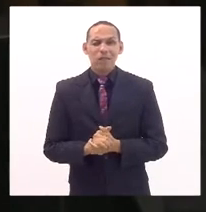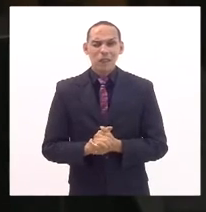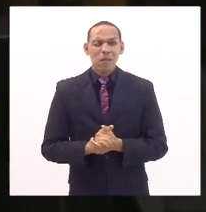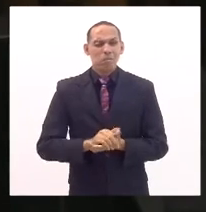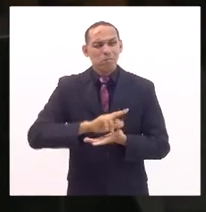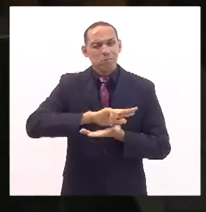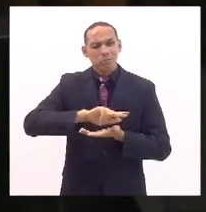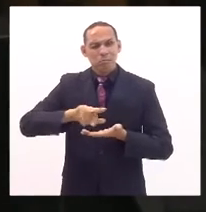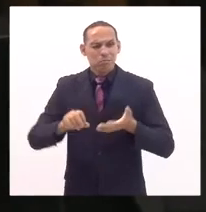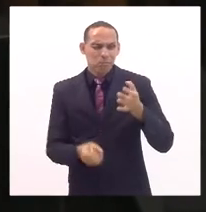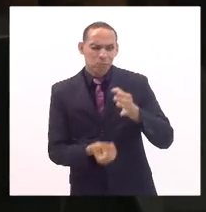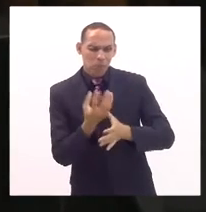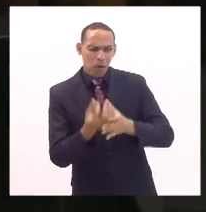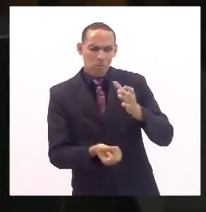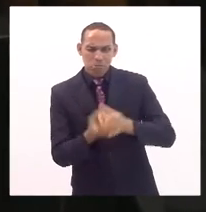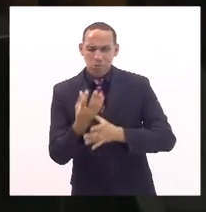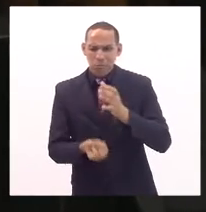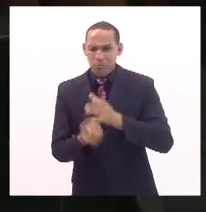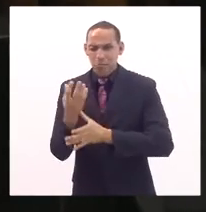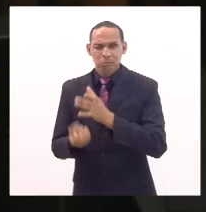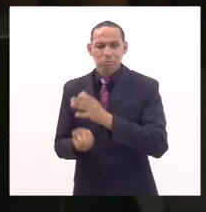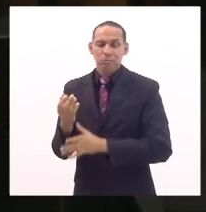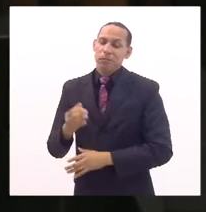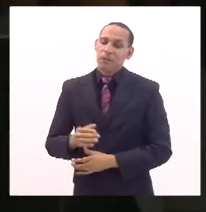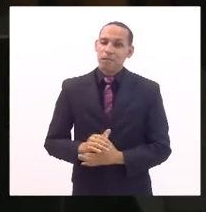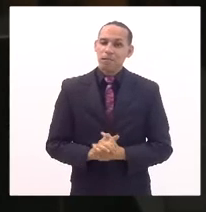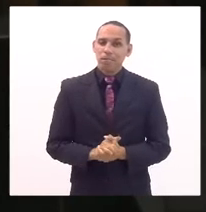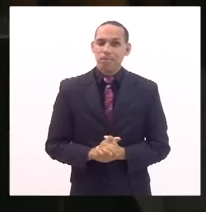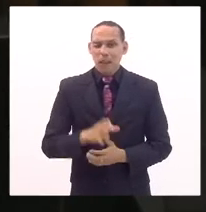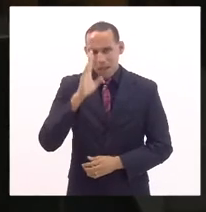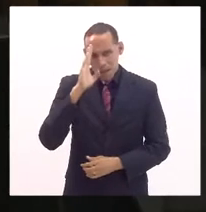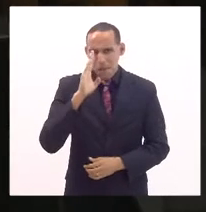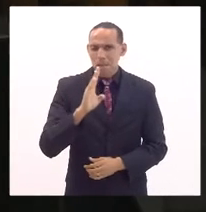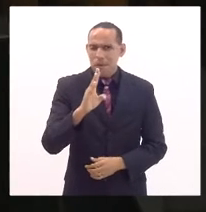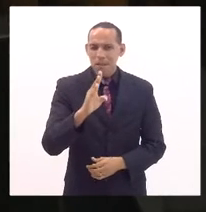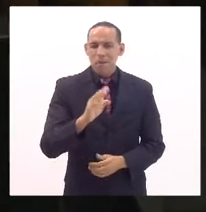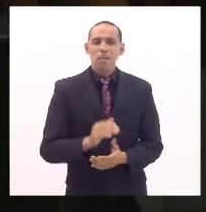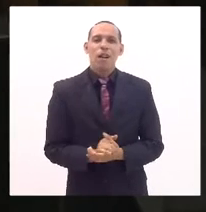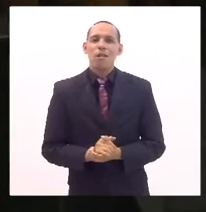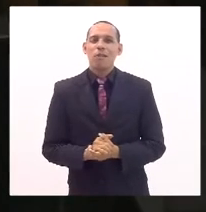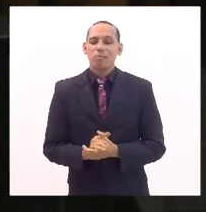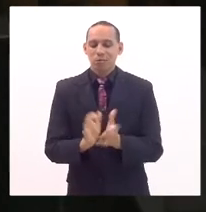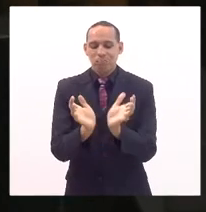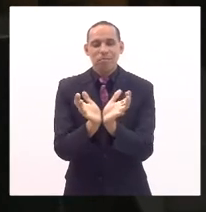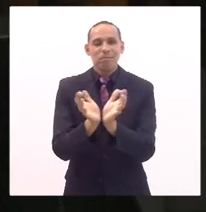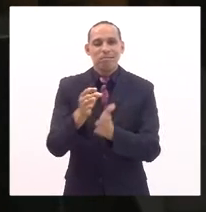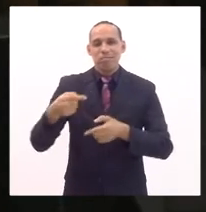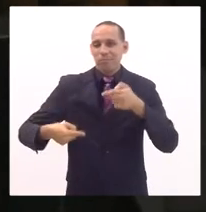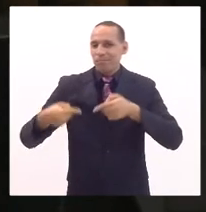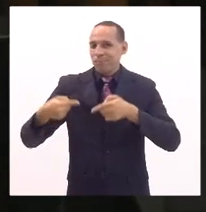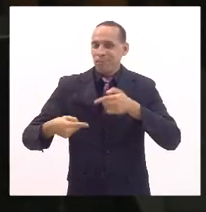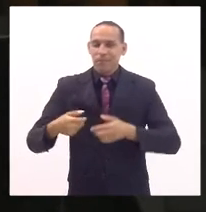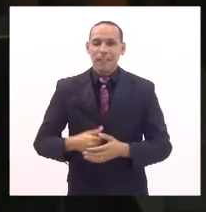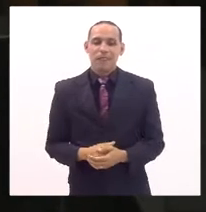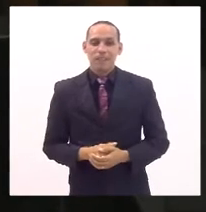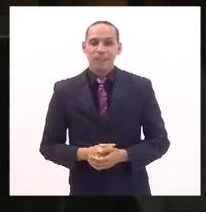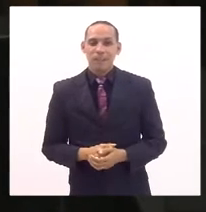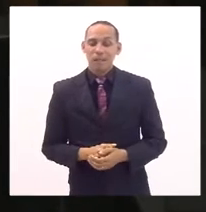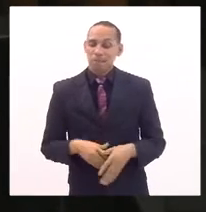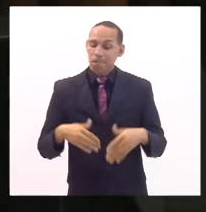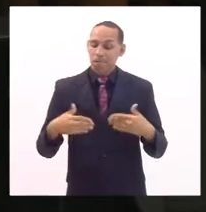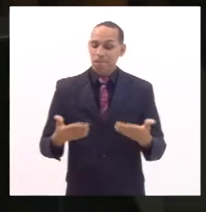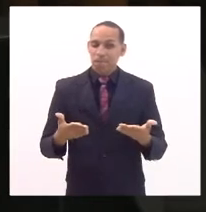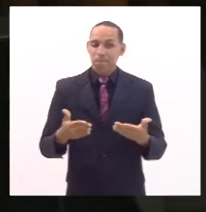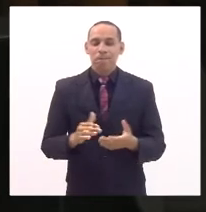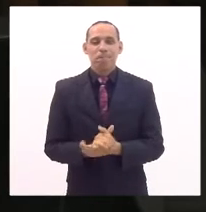diversas possíveis mas principalmente da classe política o ex